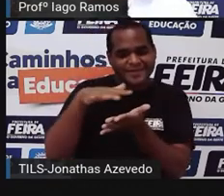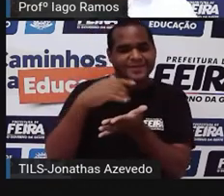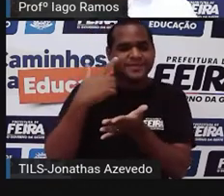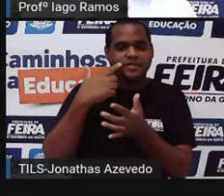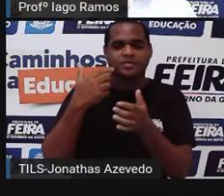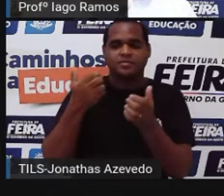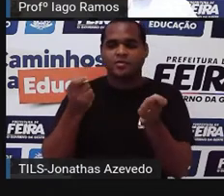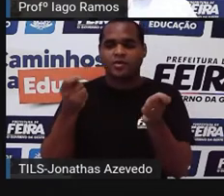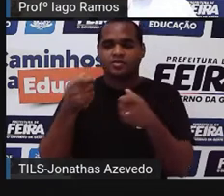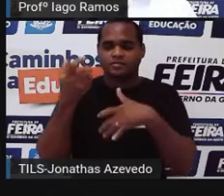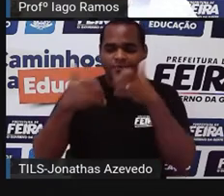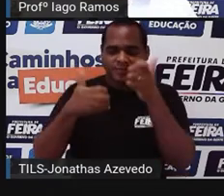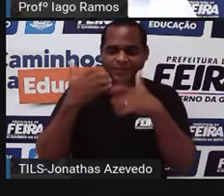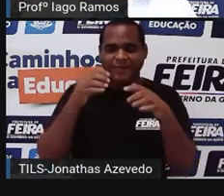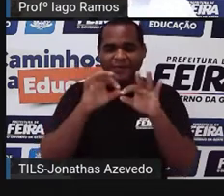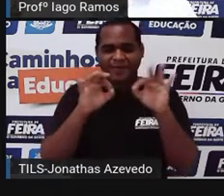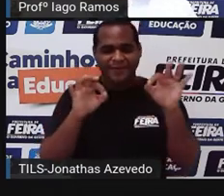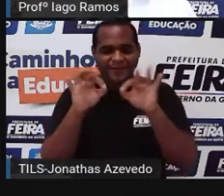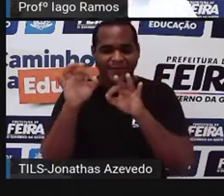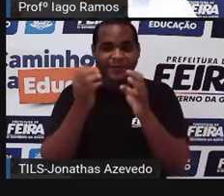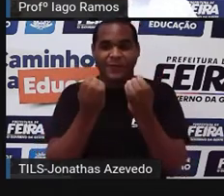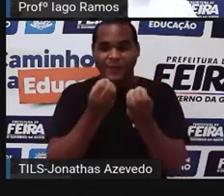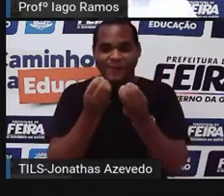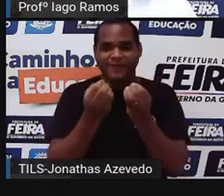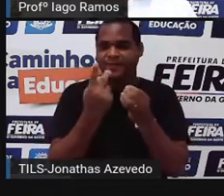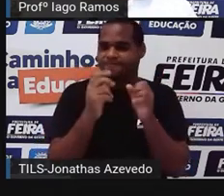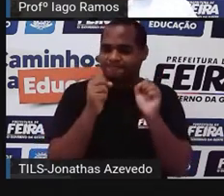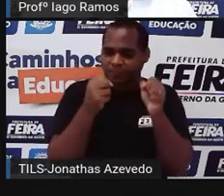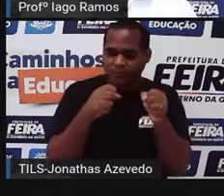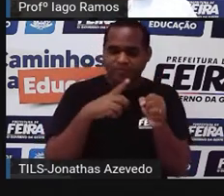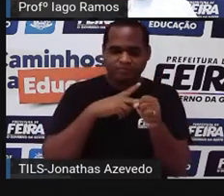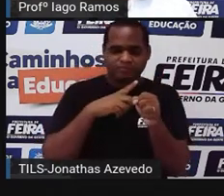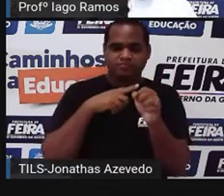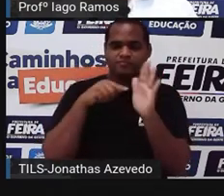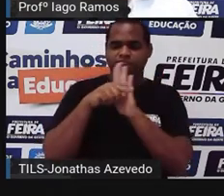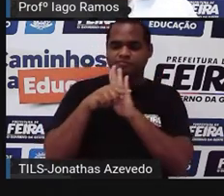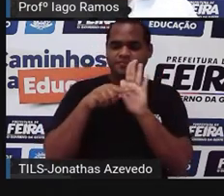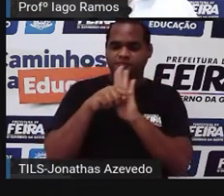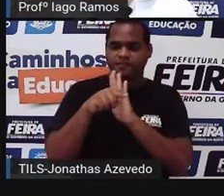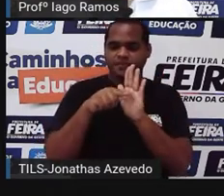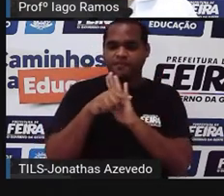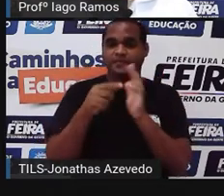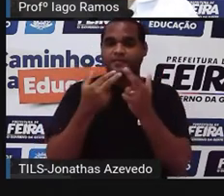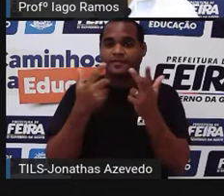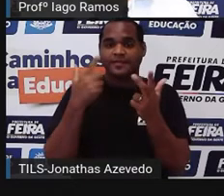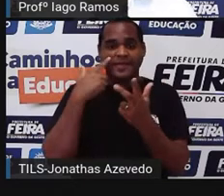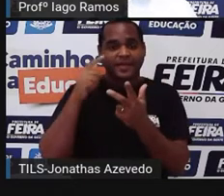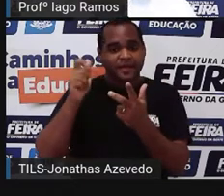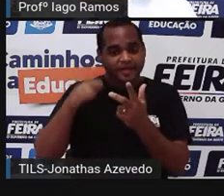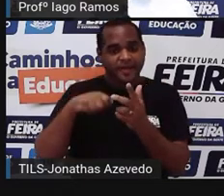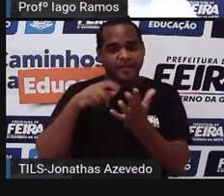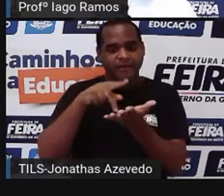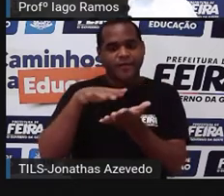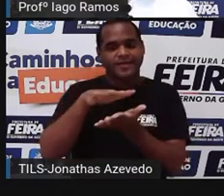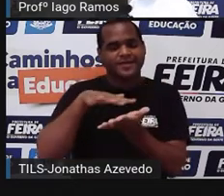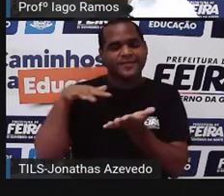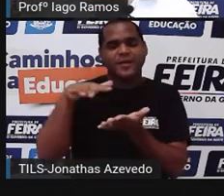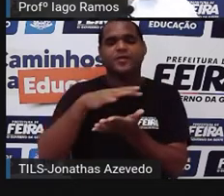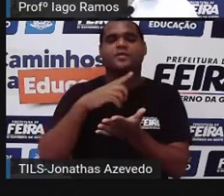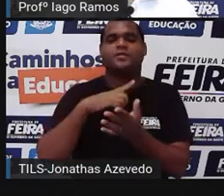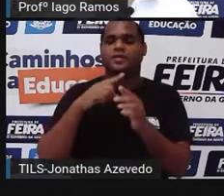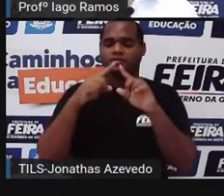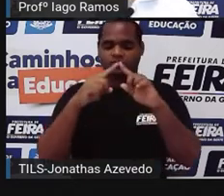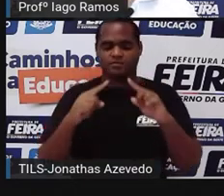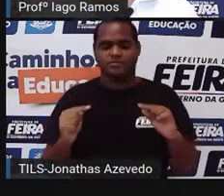medidas que estão ali e tentar responder essa pergunta aquela figura maior aquele